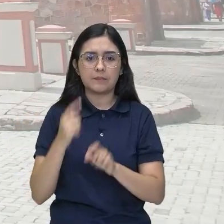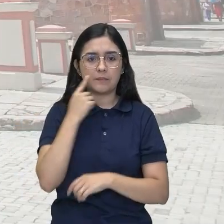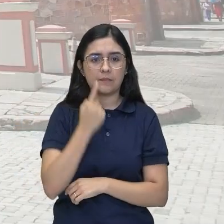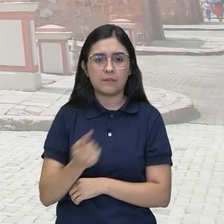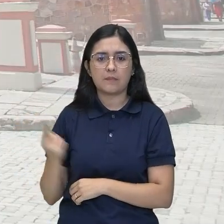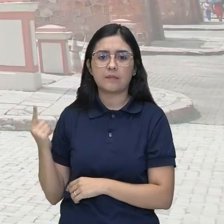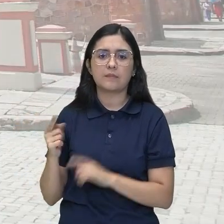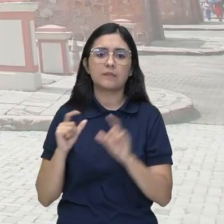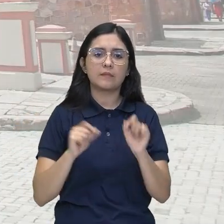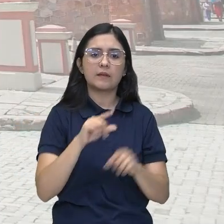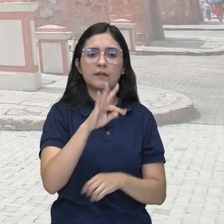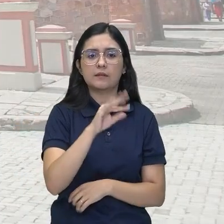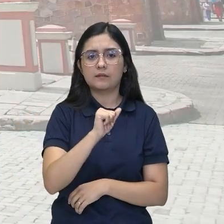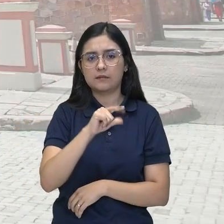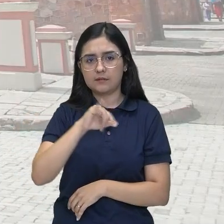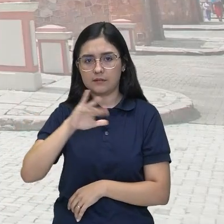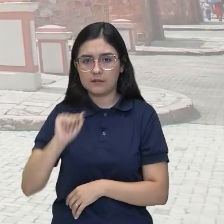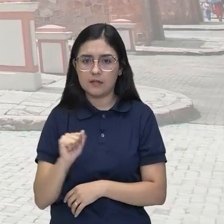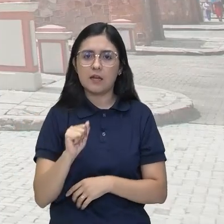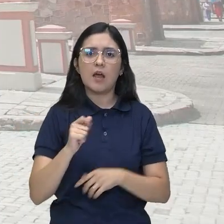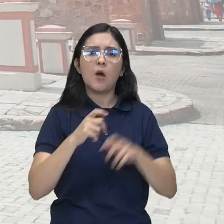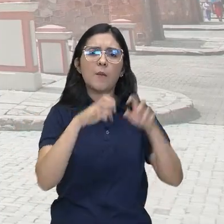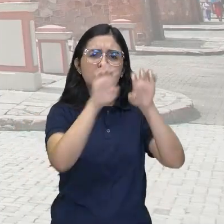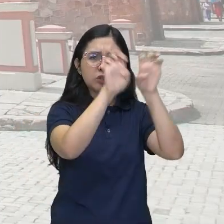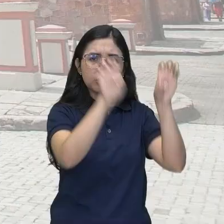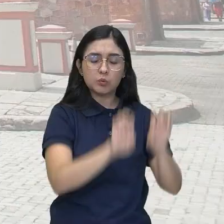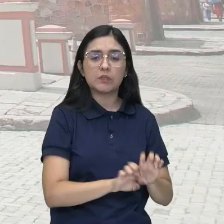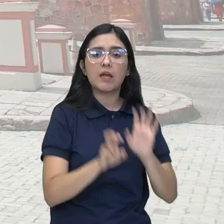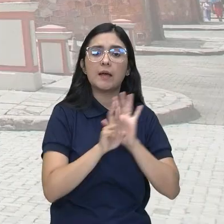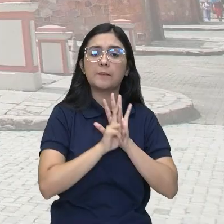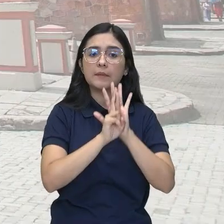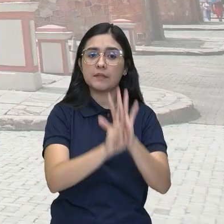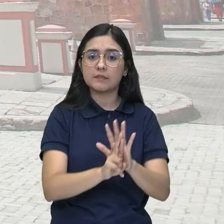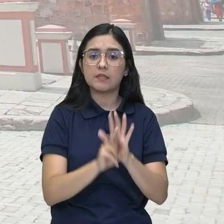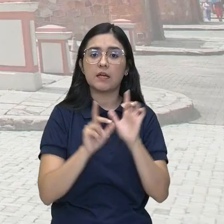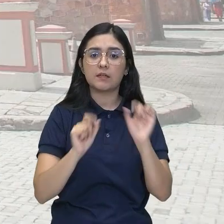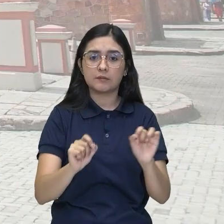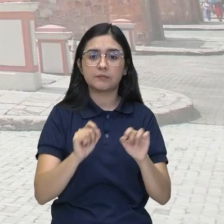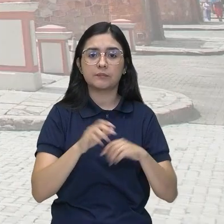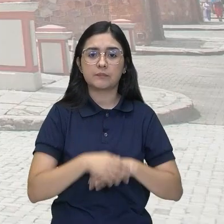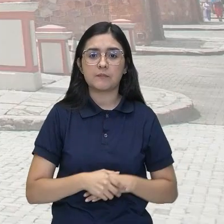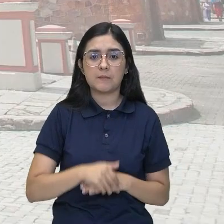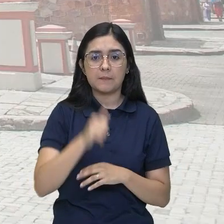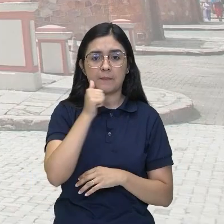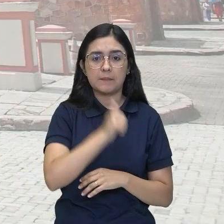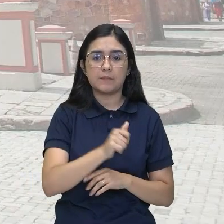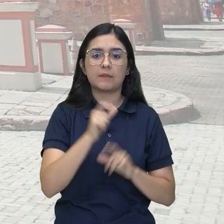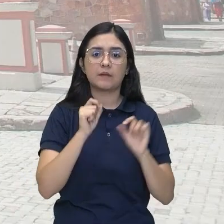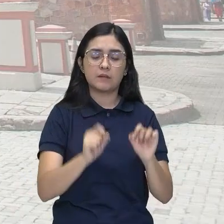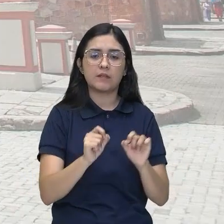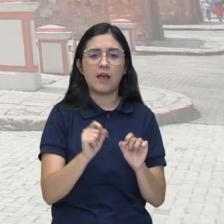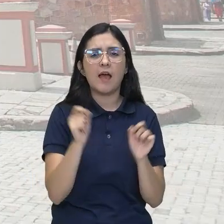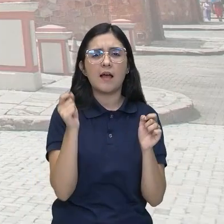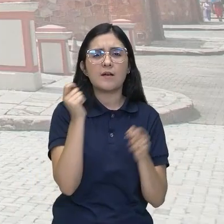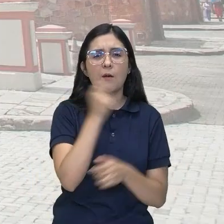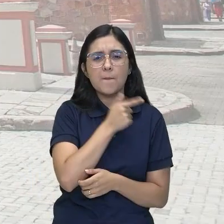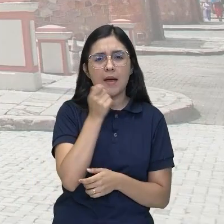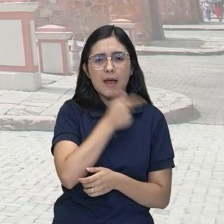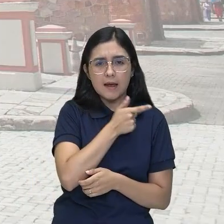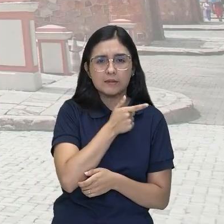A talha, ela é uma escultura que representa a musa da comédia e ela